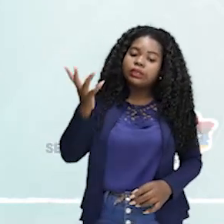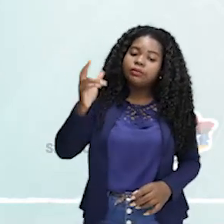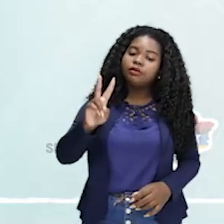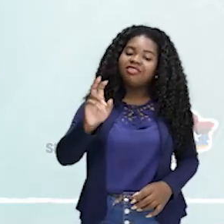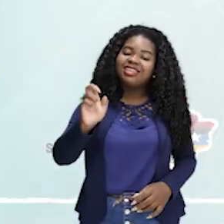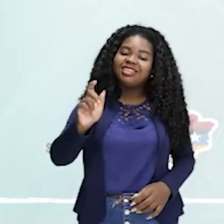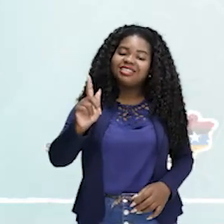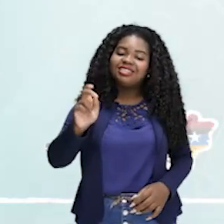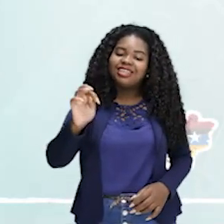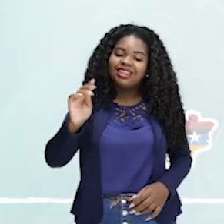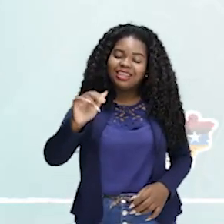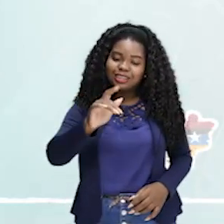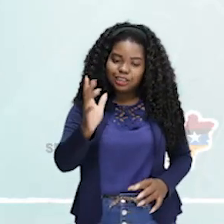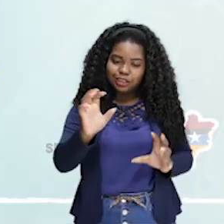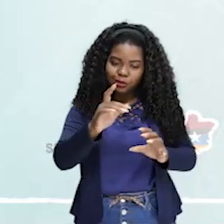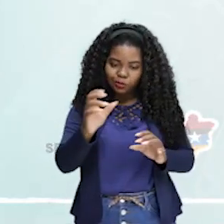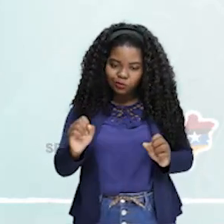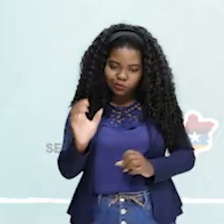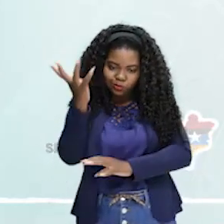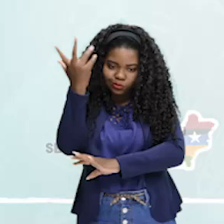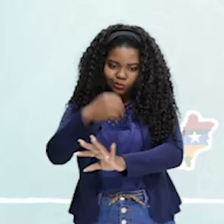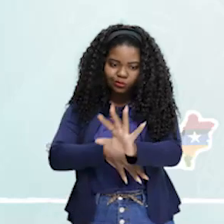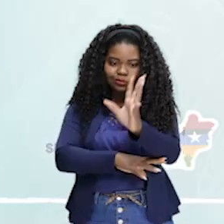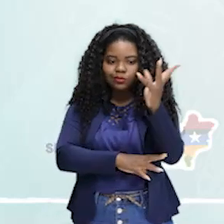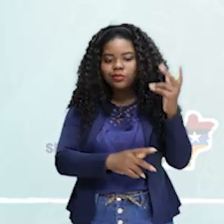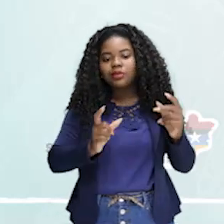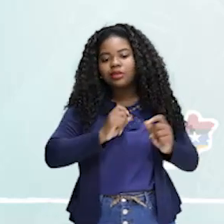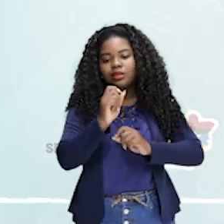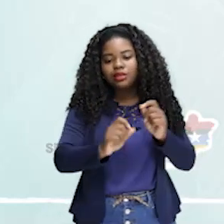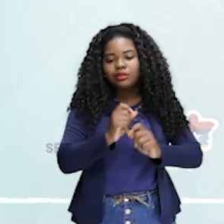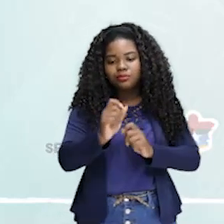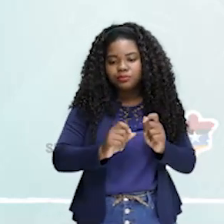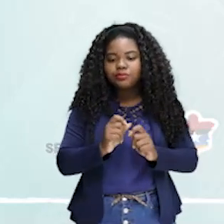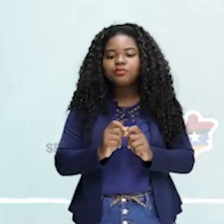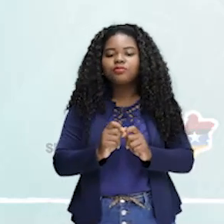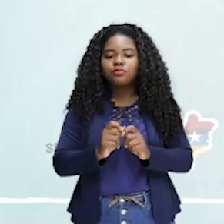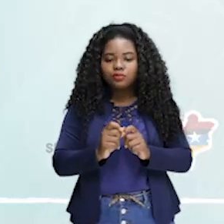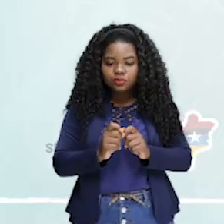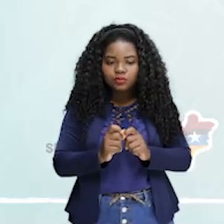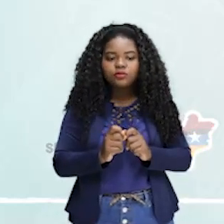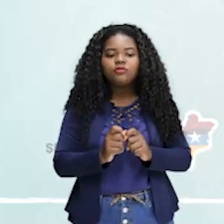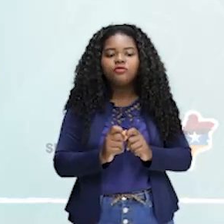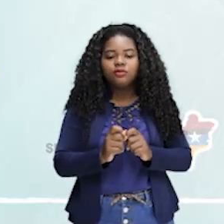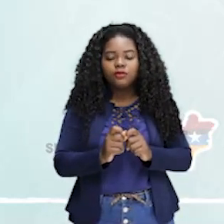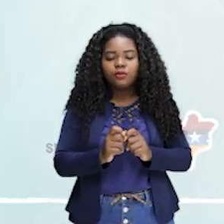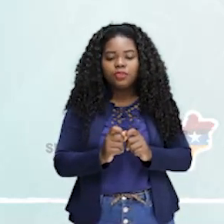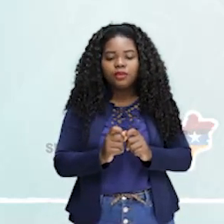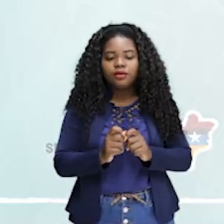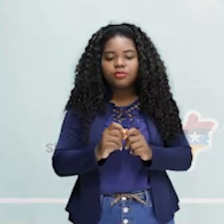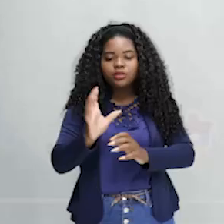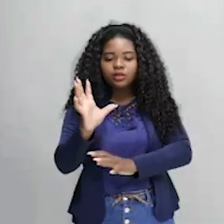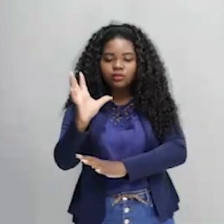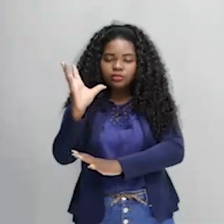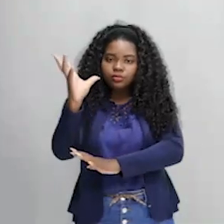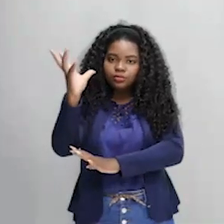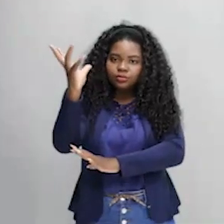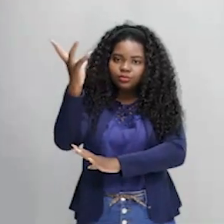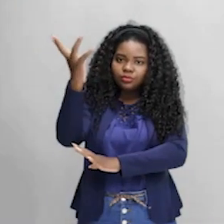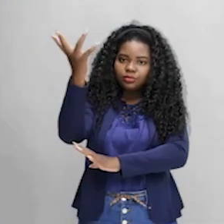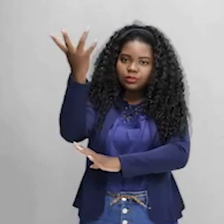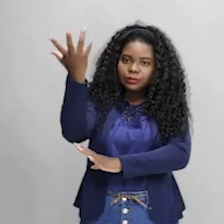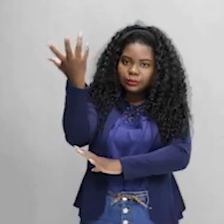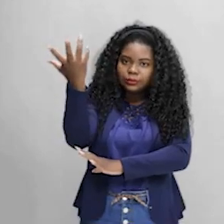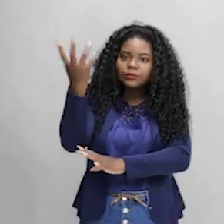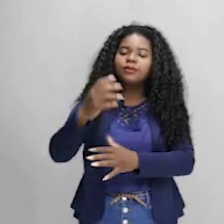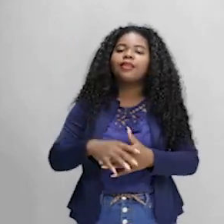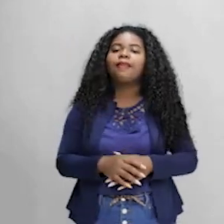centrais do planeta, eu tenho maior luminosidade e umidade, logo o porte arbóreo tende a ser maior. Floresta